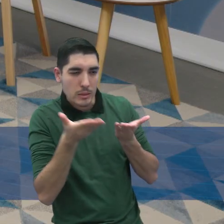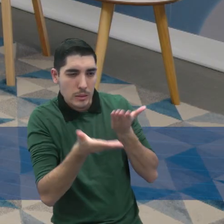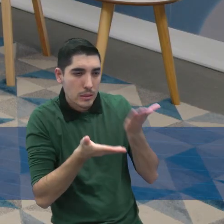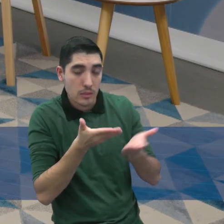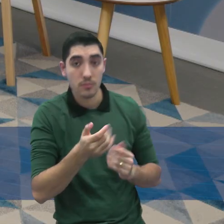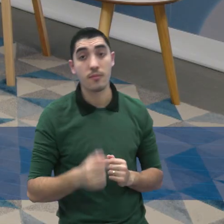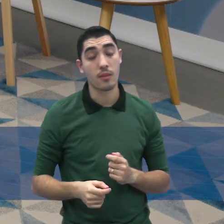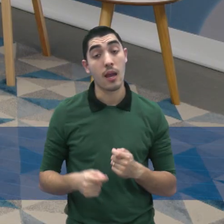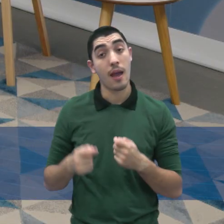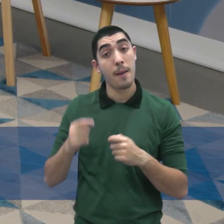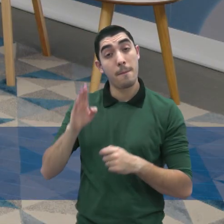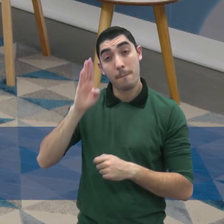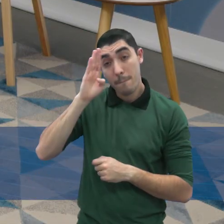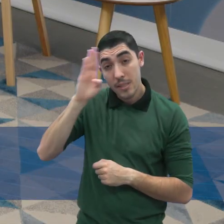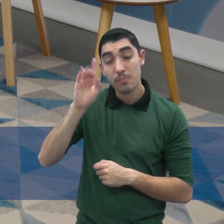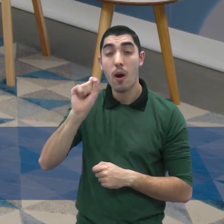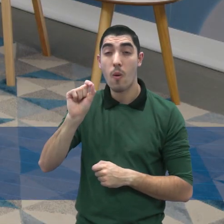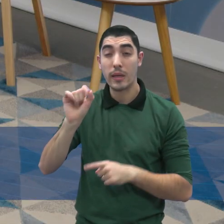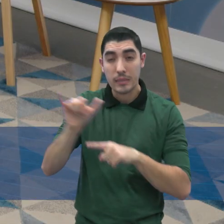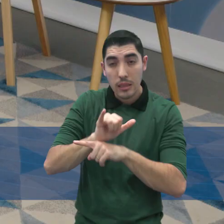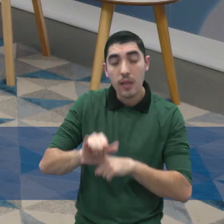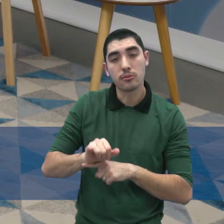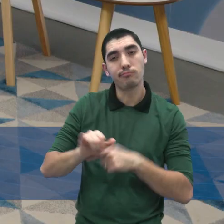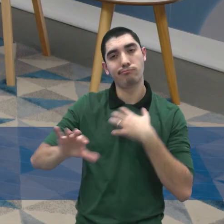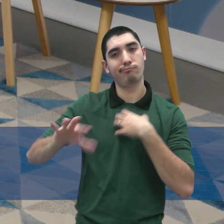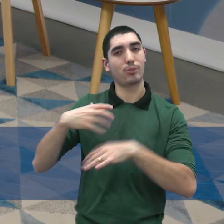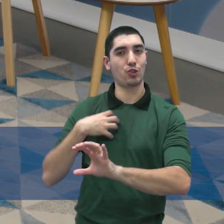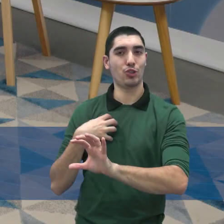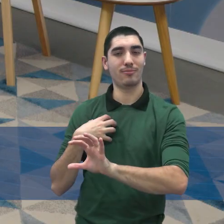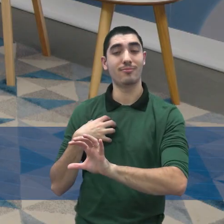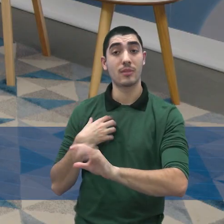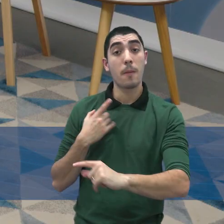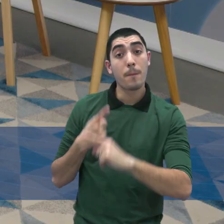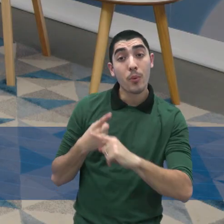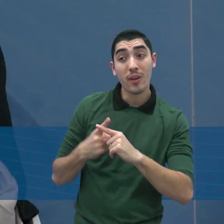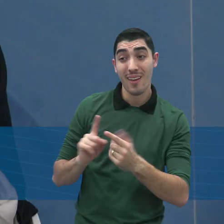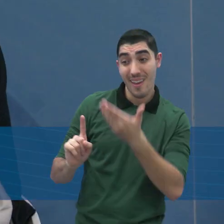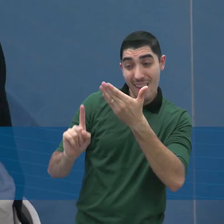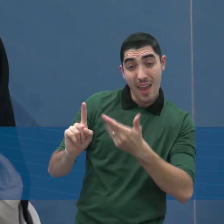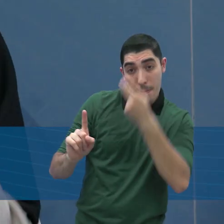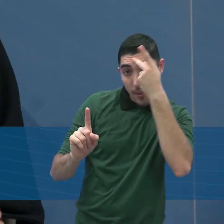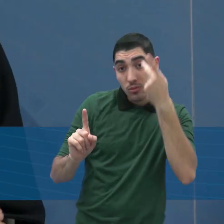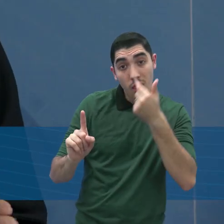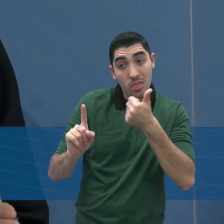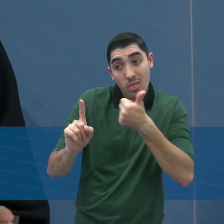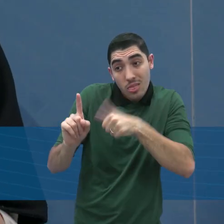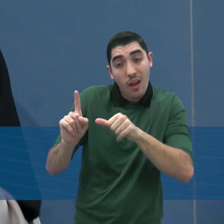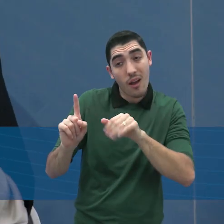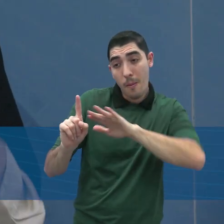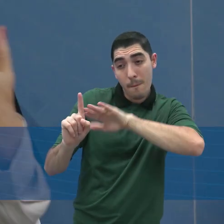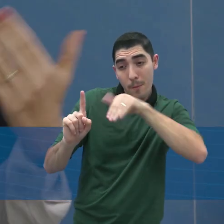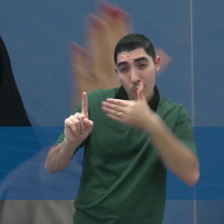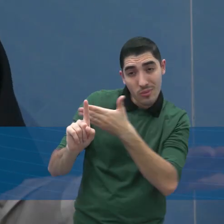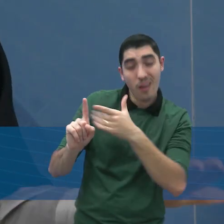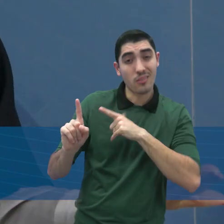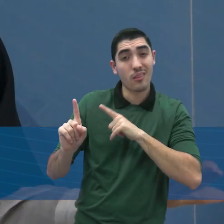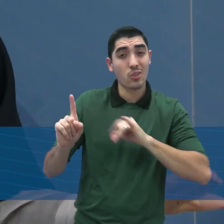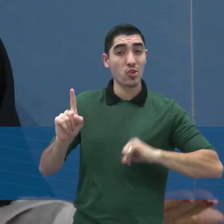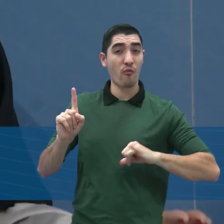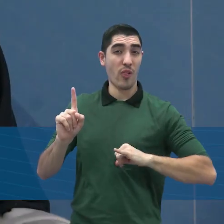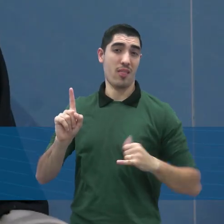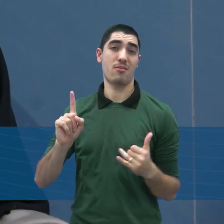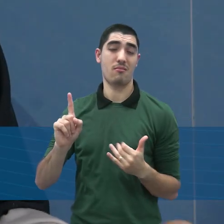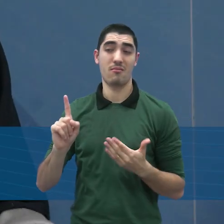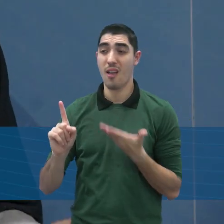gente precisa usar a empatia, principalmente. Entender que o outro tá num estado de sofrimento, que aquilo lá não tá